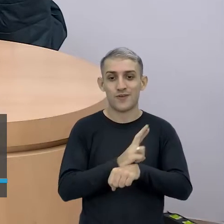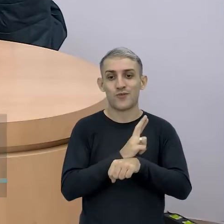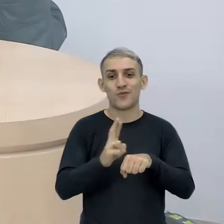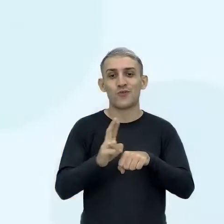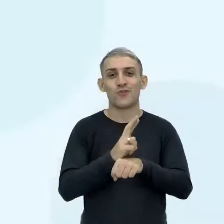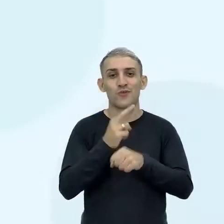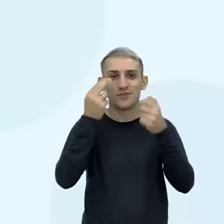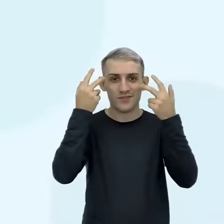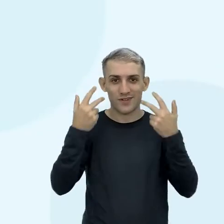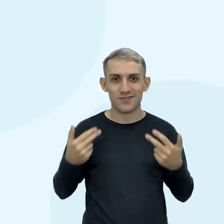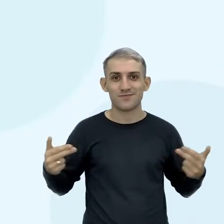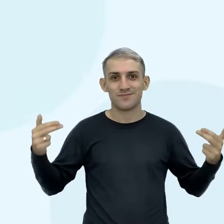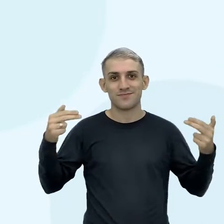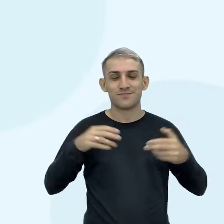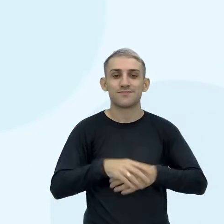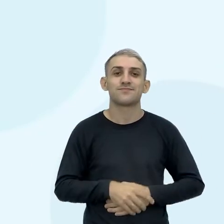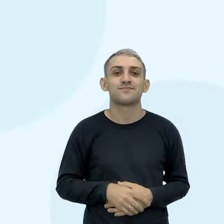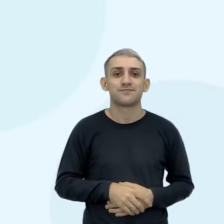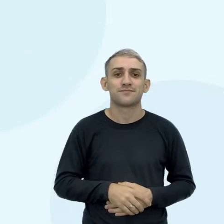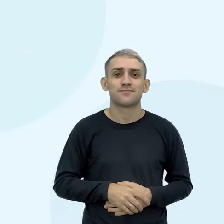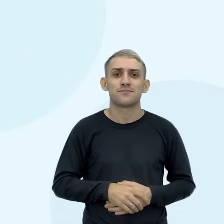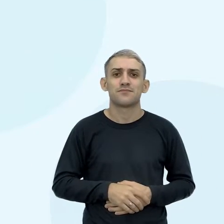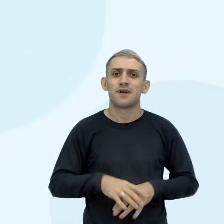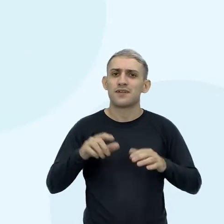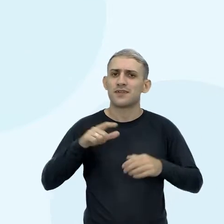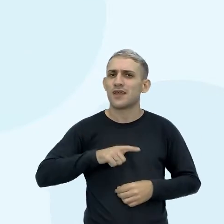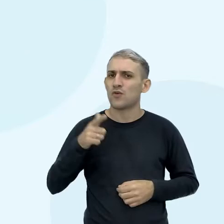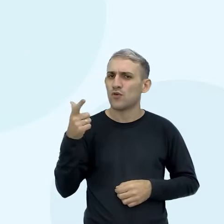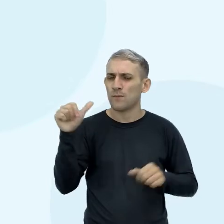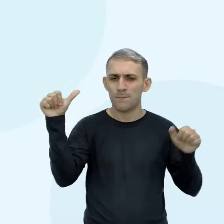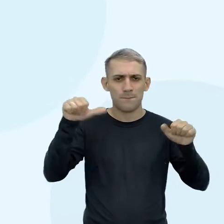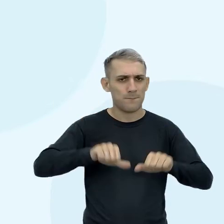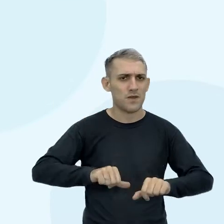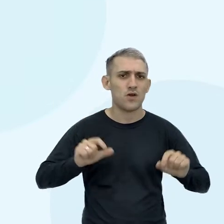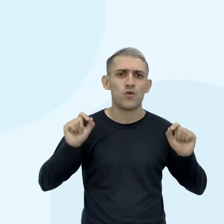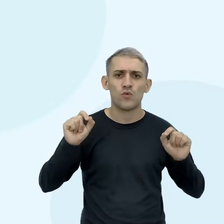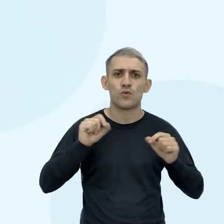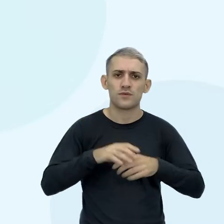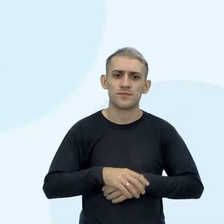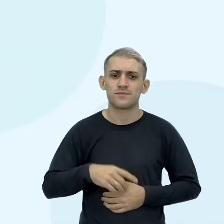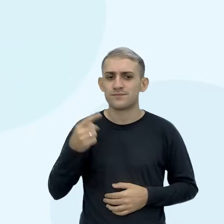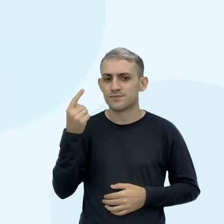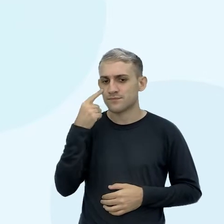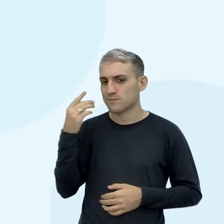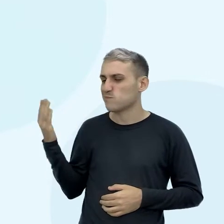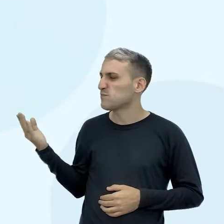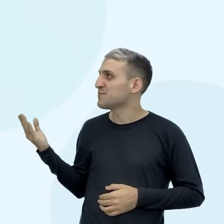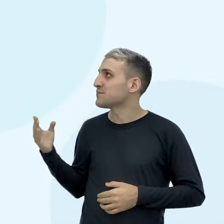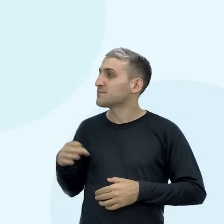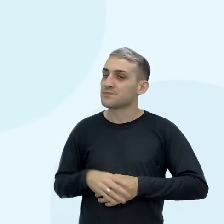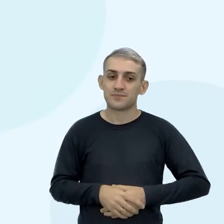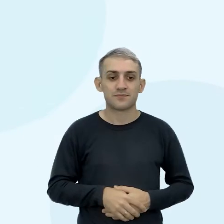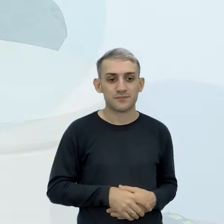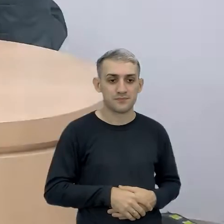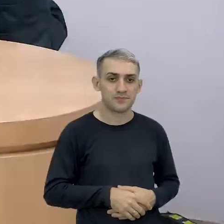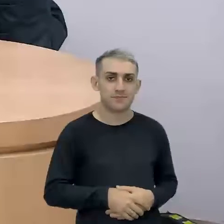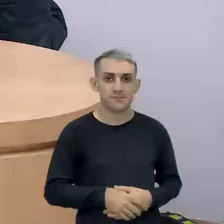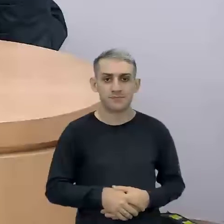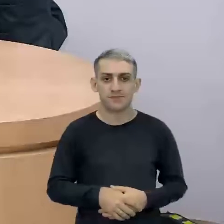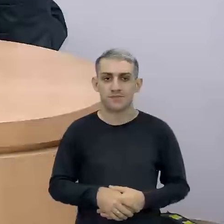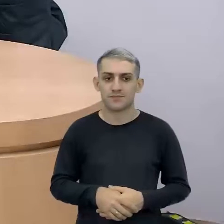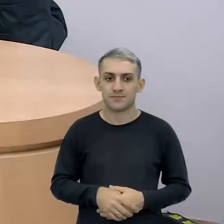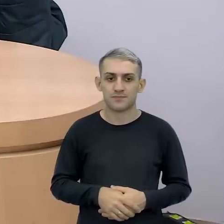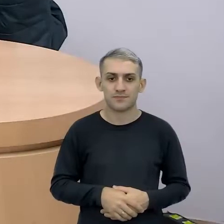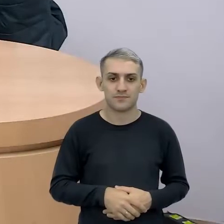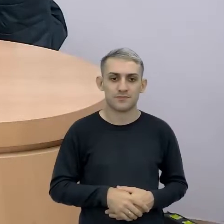Recursos naturais. É. Só que tem um agravante aí, né, galera? Vem para mim. Produça, traz para mim.